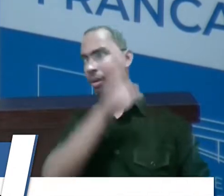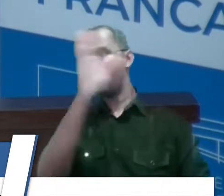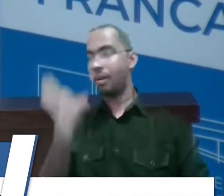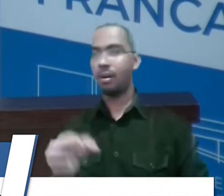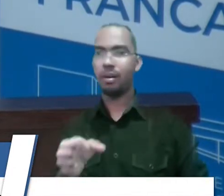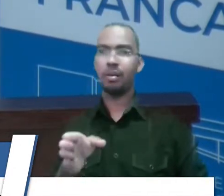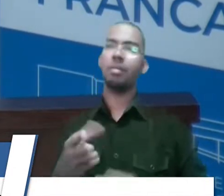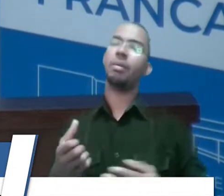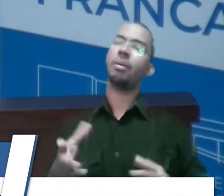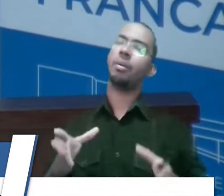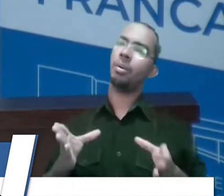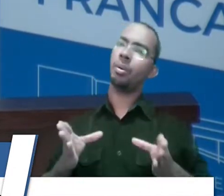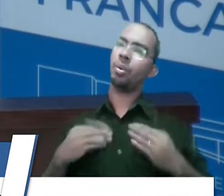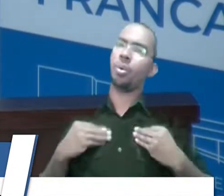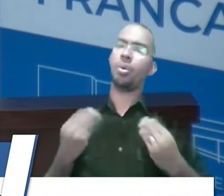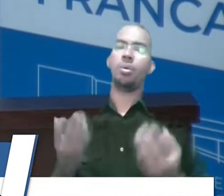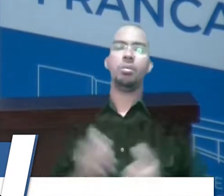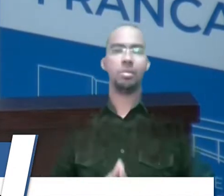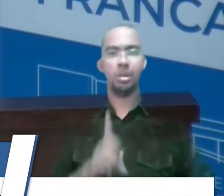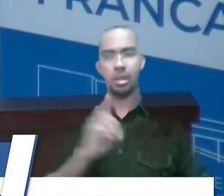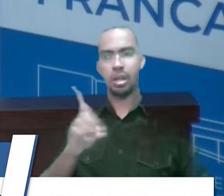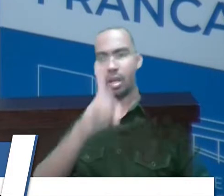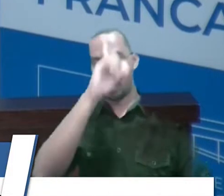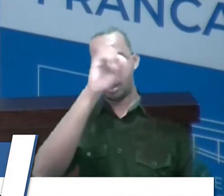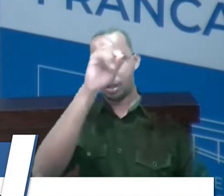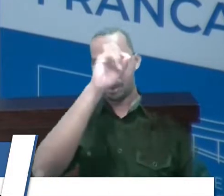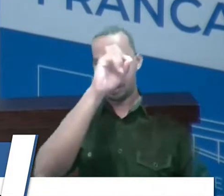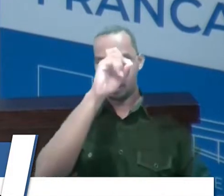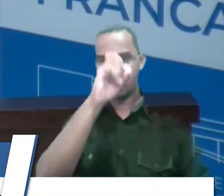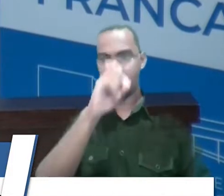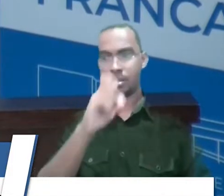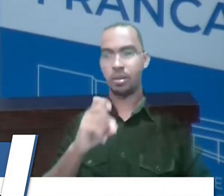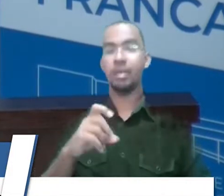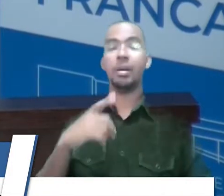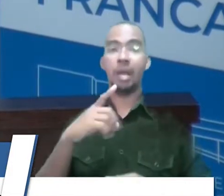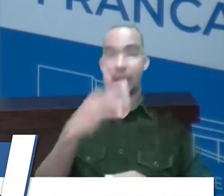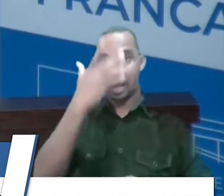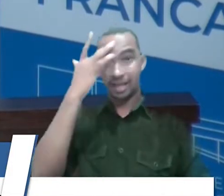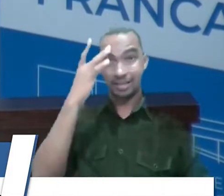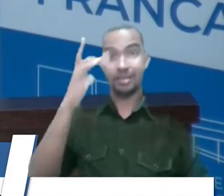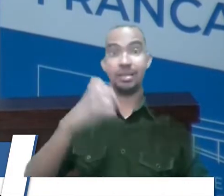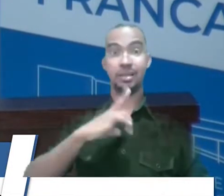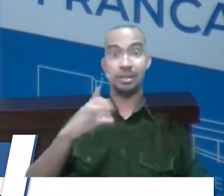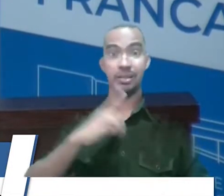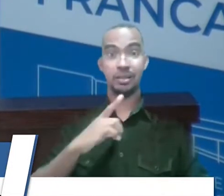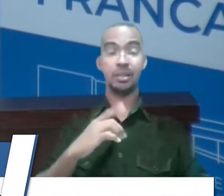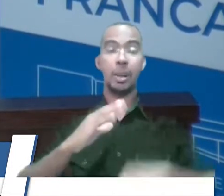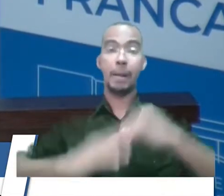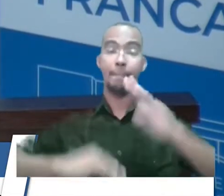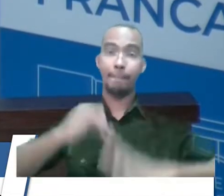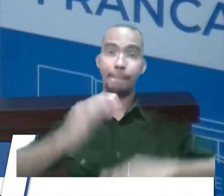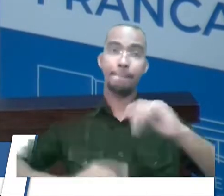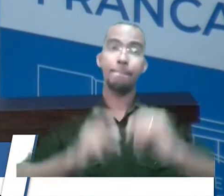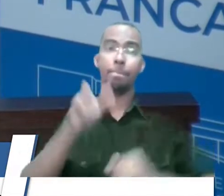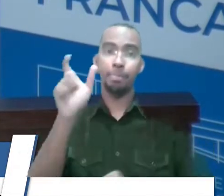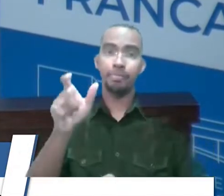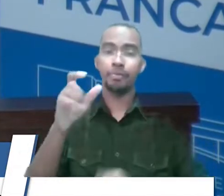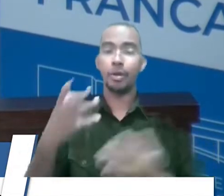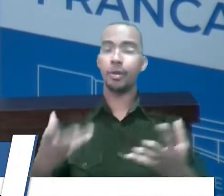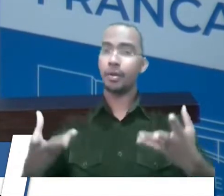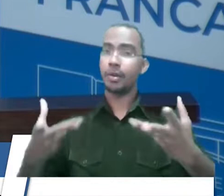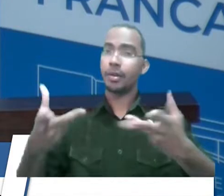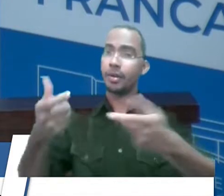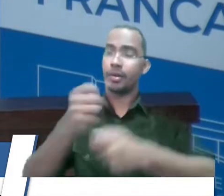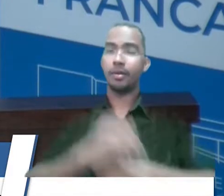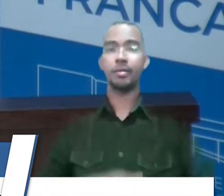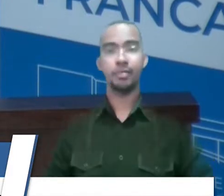de Deus, lá é um hospital veterinário. As pessoas, os profissionais que estão lá são excelentes profissionais. Como é